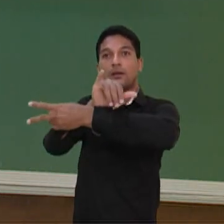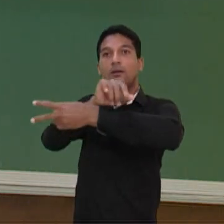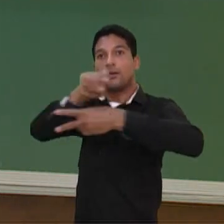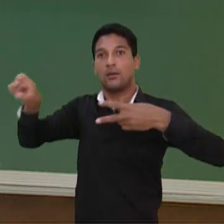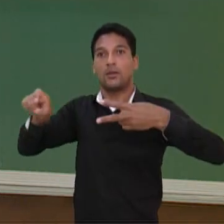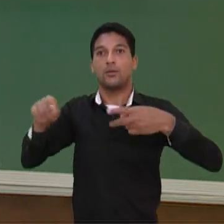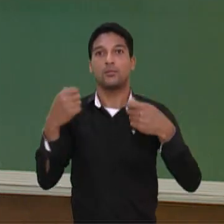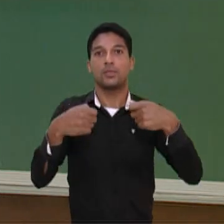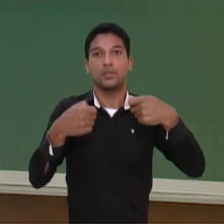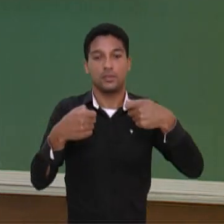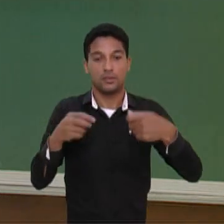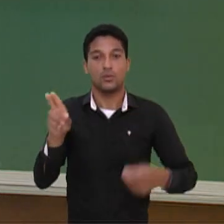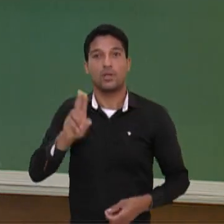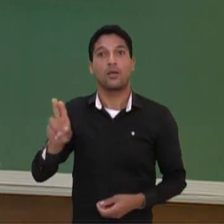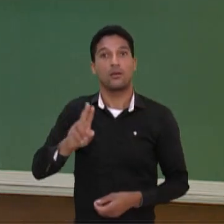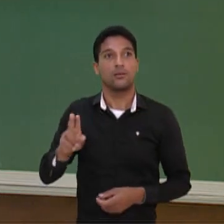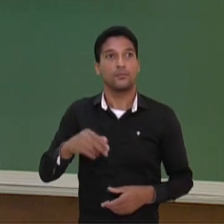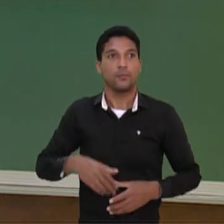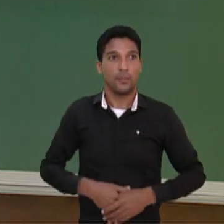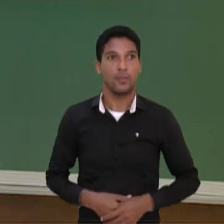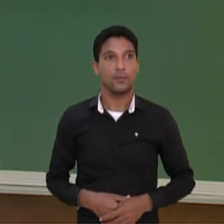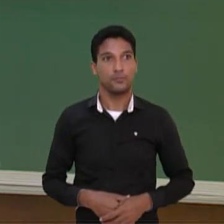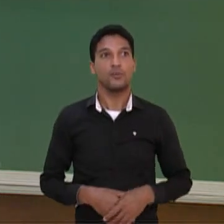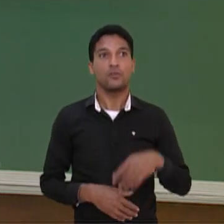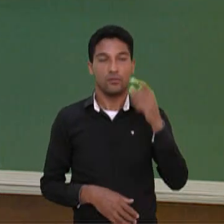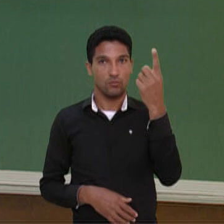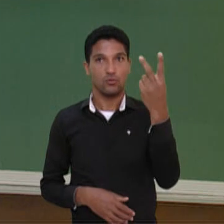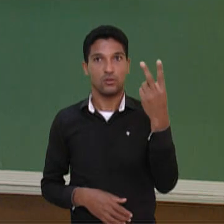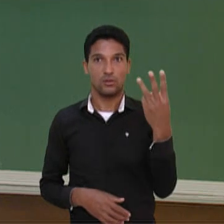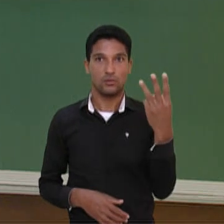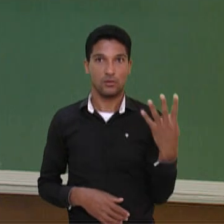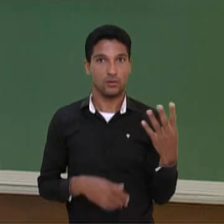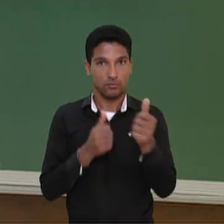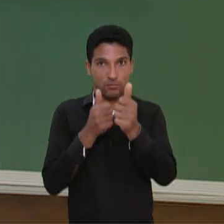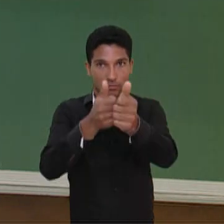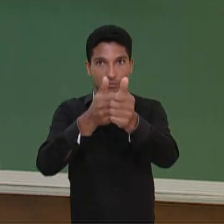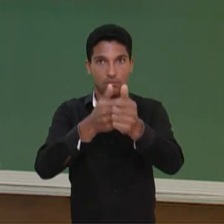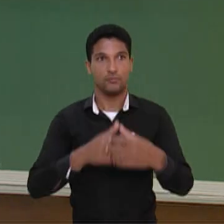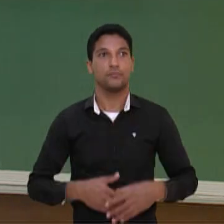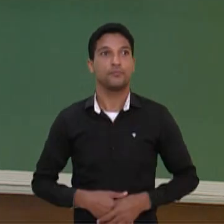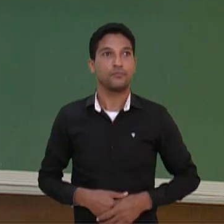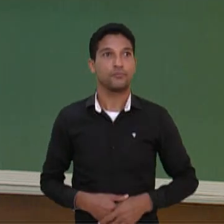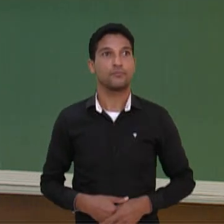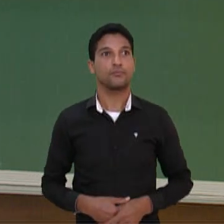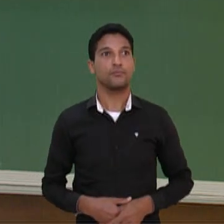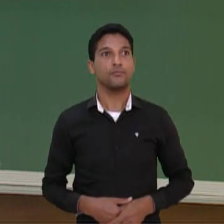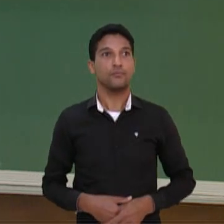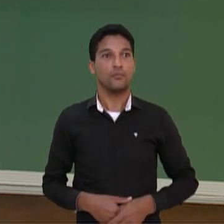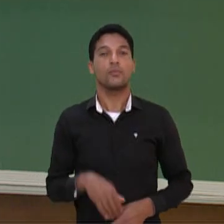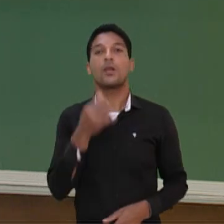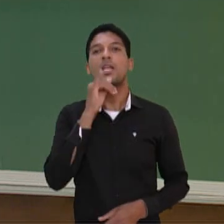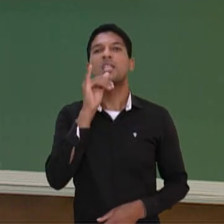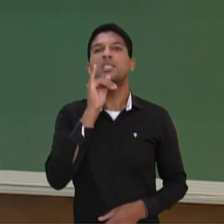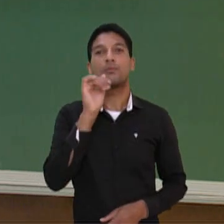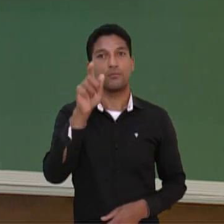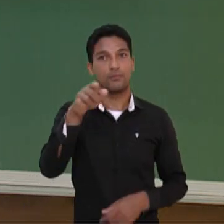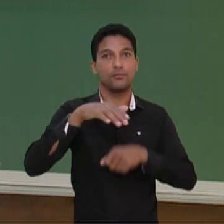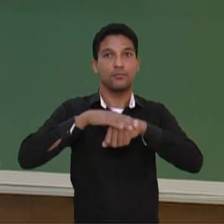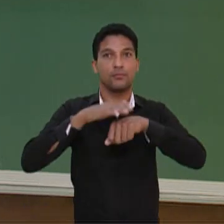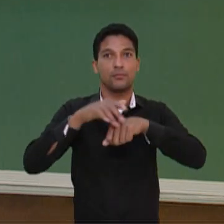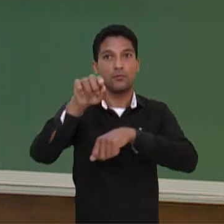disso, e por último, eu vou ligar os pontos assim obtidos, certinho? Então, aqui, ó, no exemplo que eu deixo para